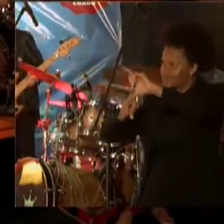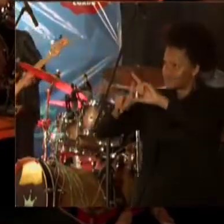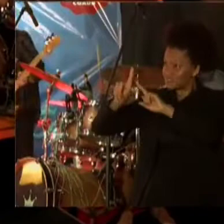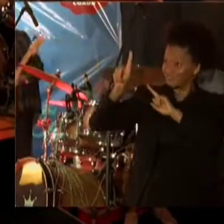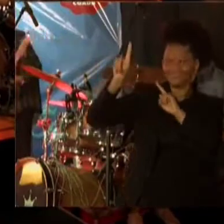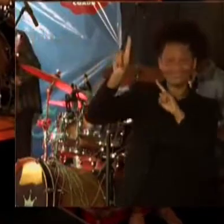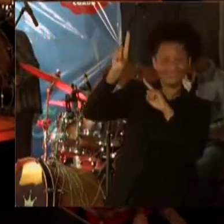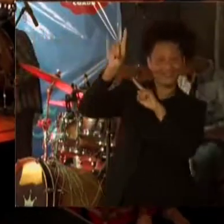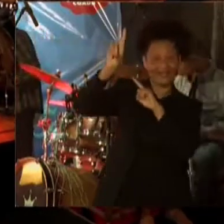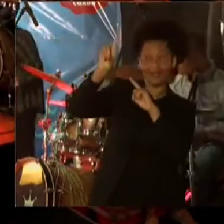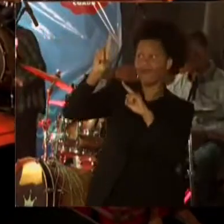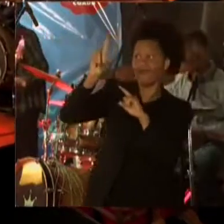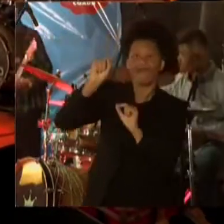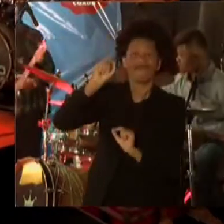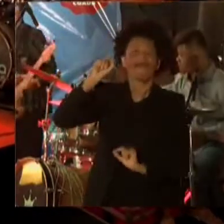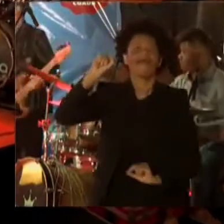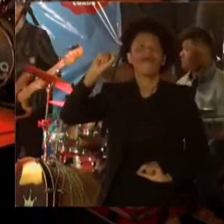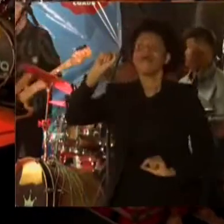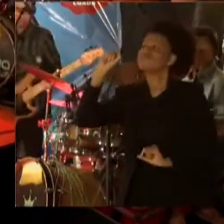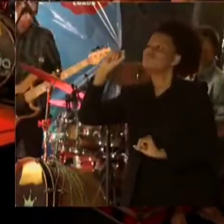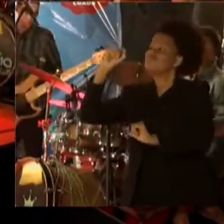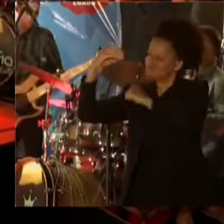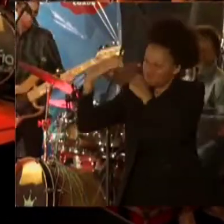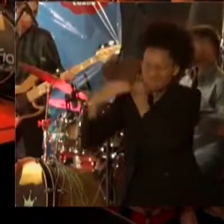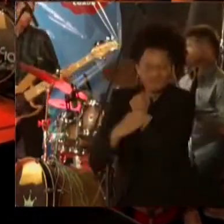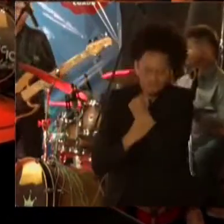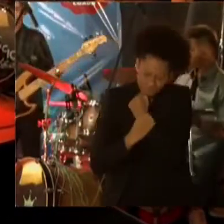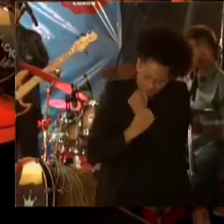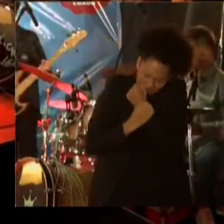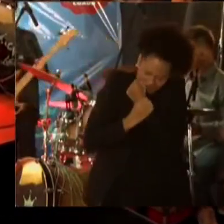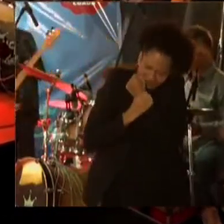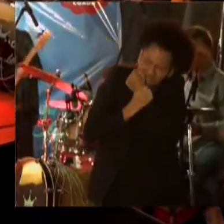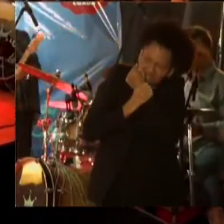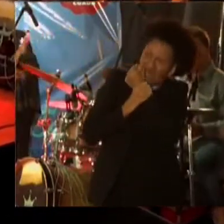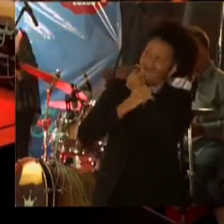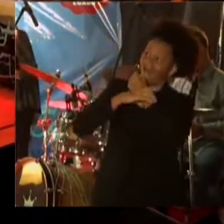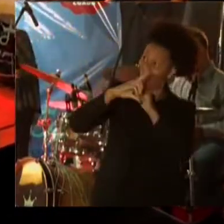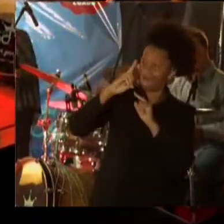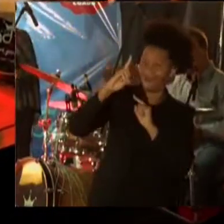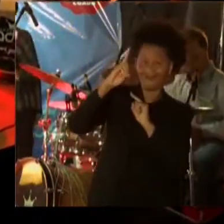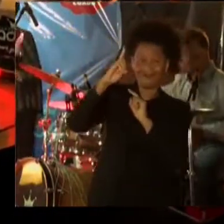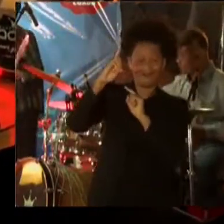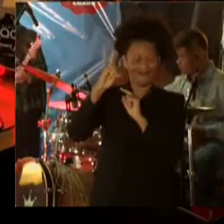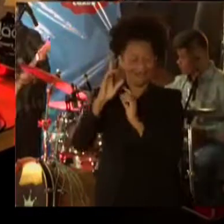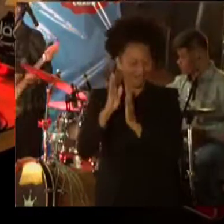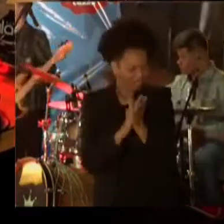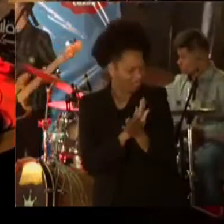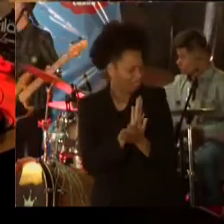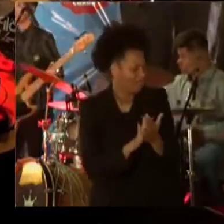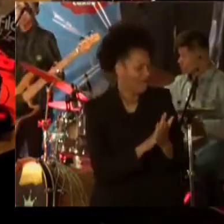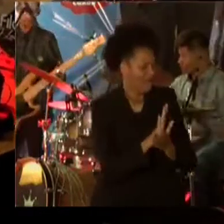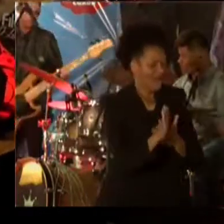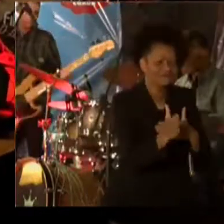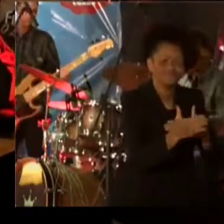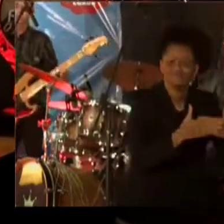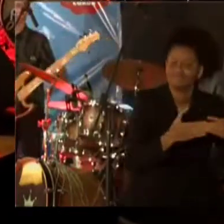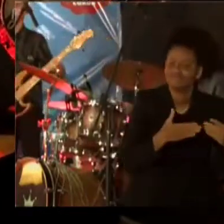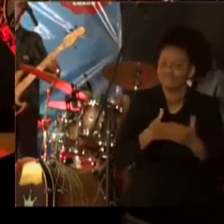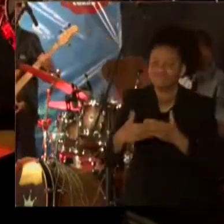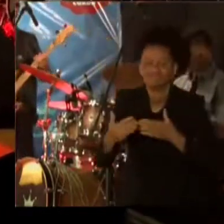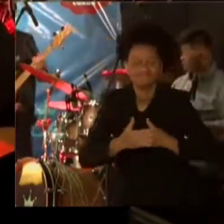dependente dele. Quem me sustenta é ele.